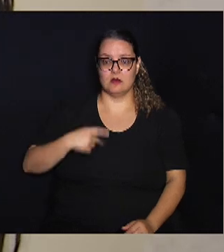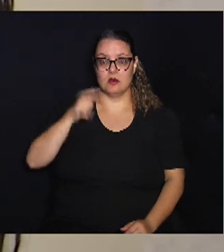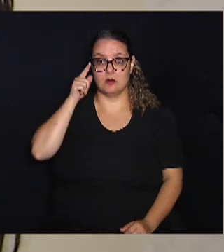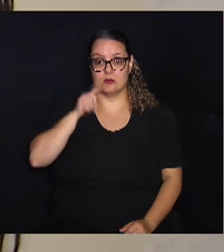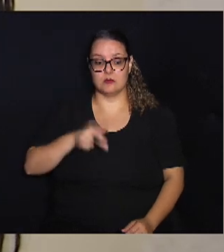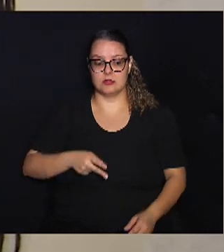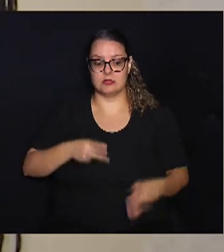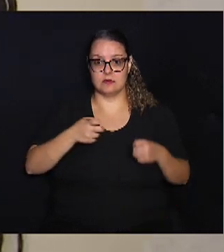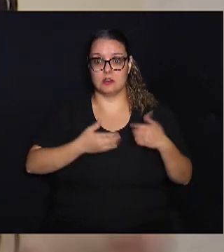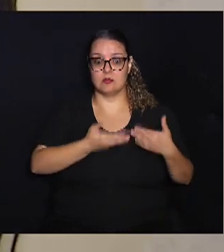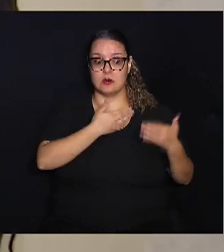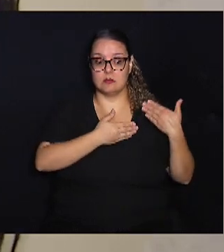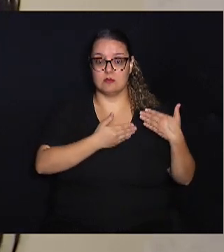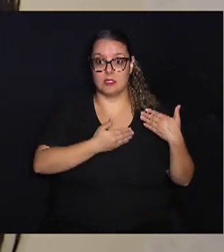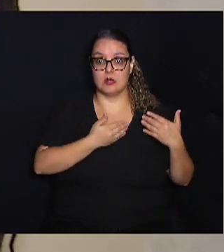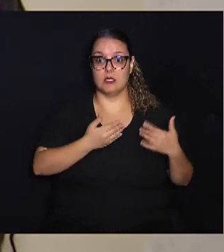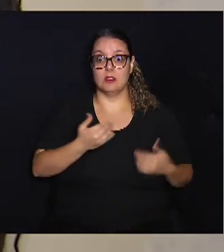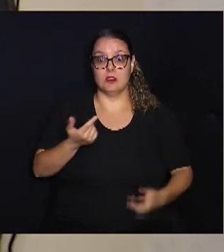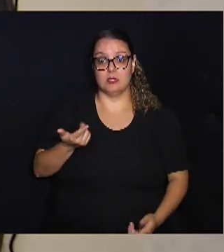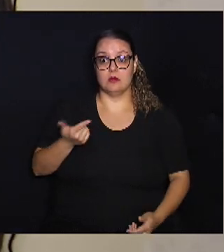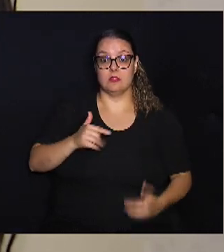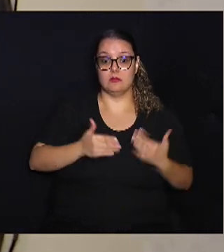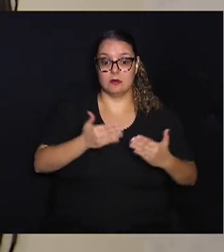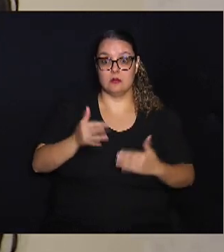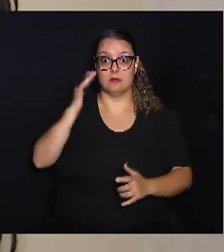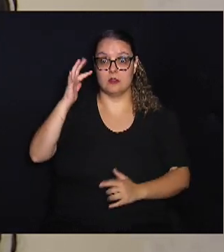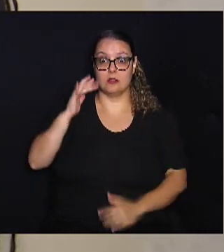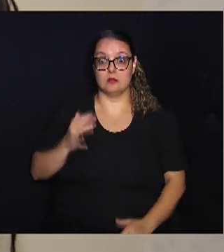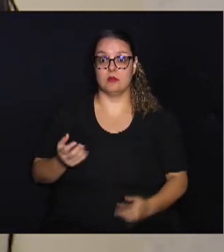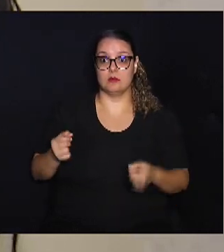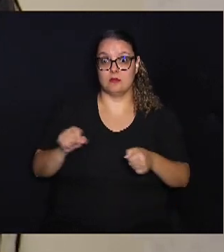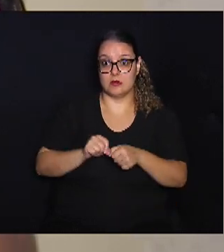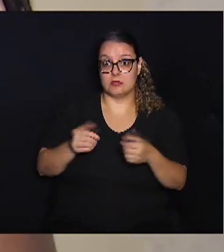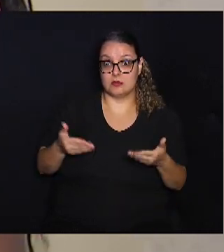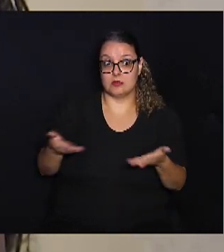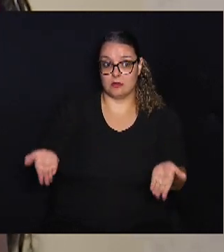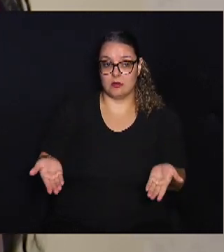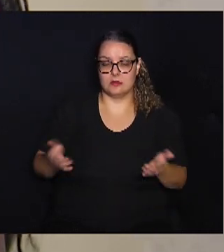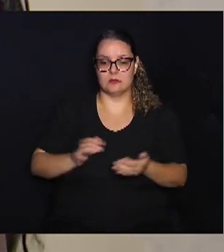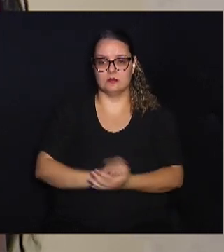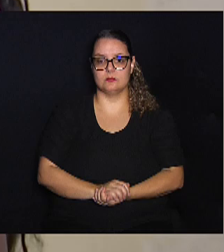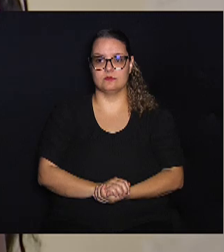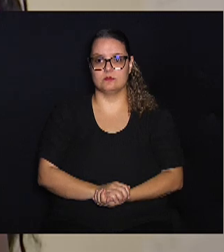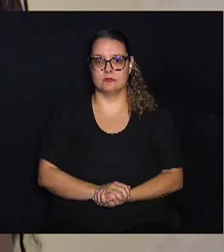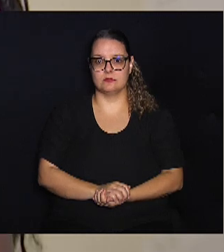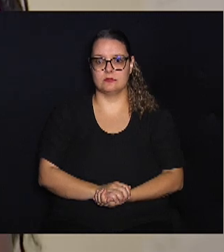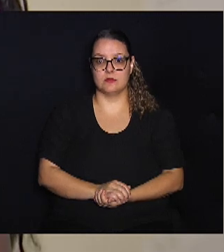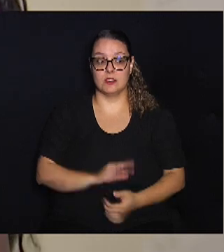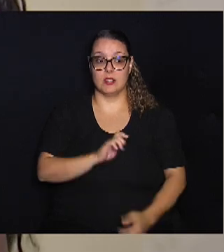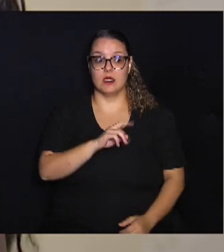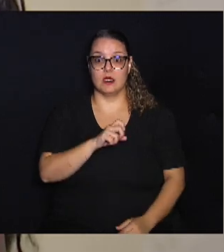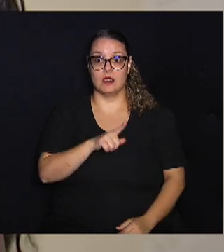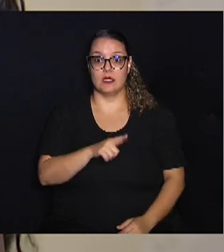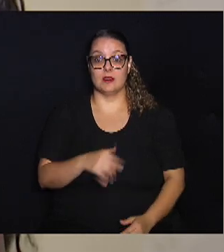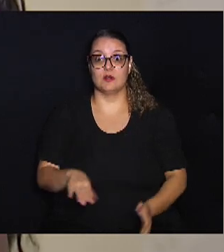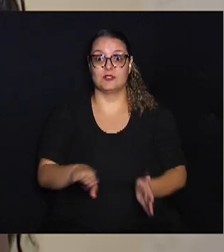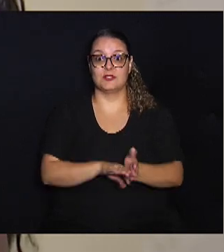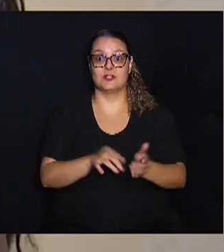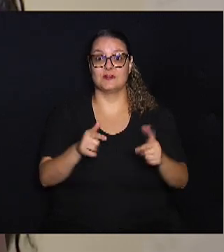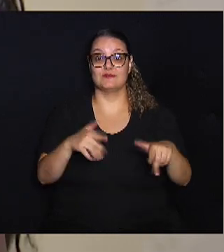pelo que eu tô passando, pela grandeza que eu tô sonhando e pelo que eu tô fazendo agora, sabe? E a Carol quer chegar onde?